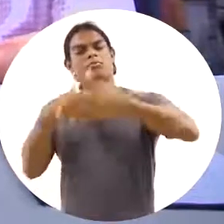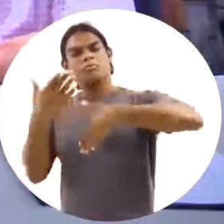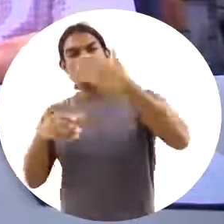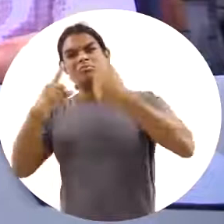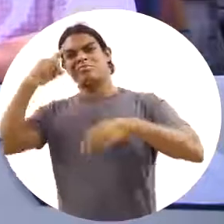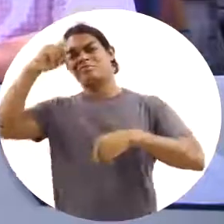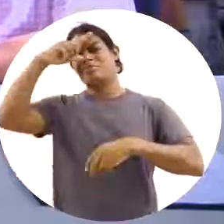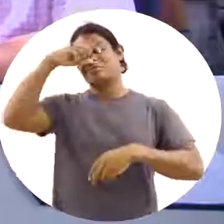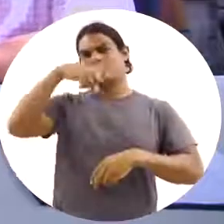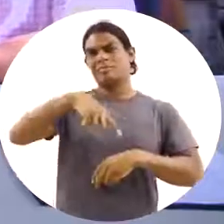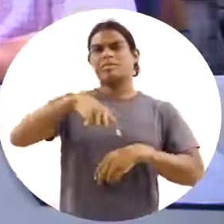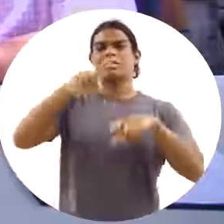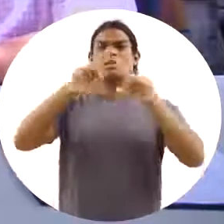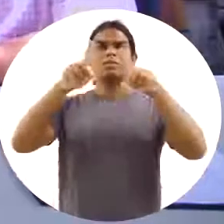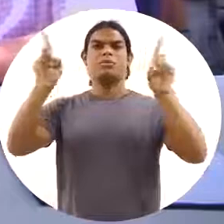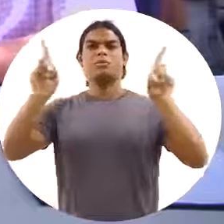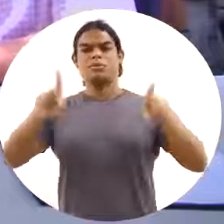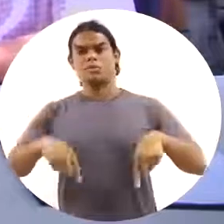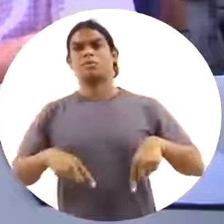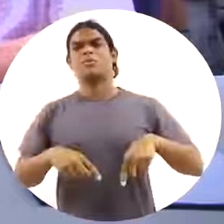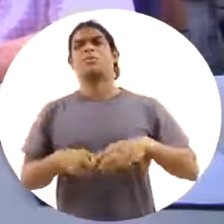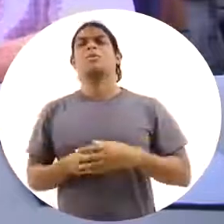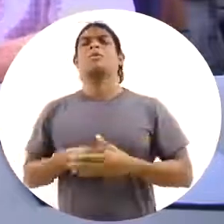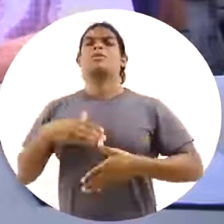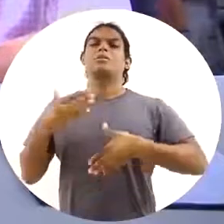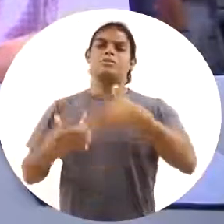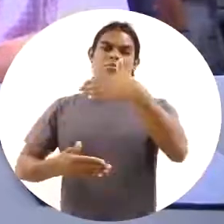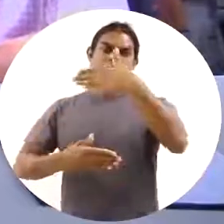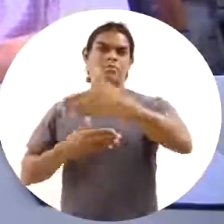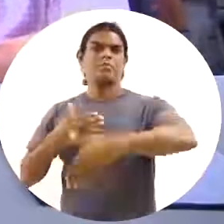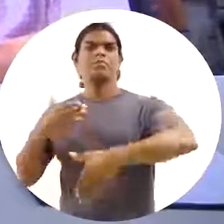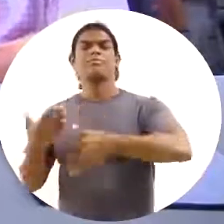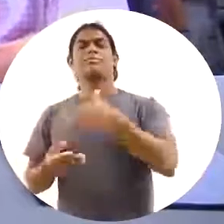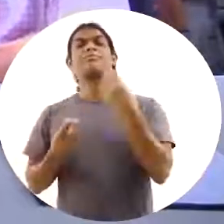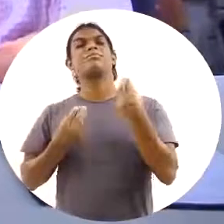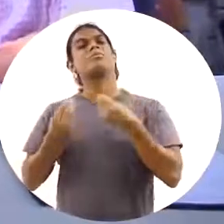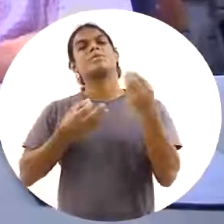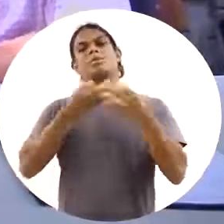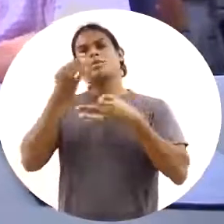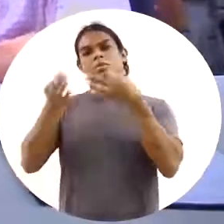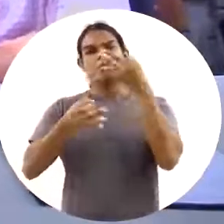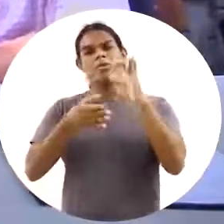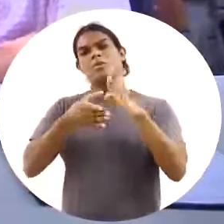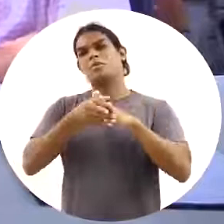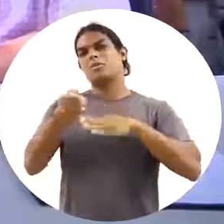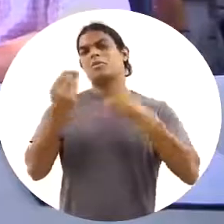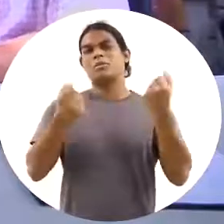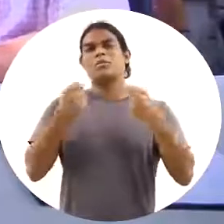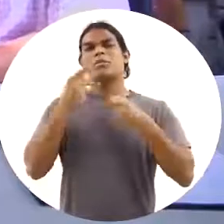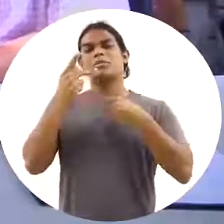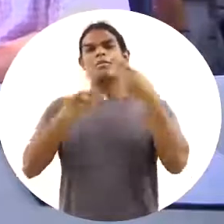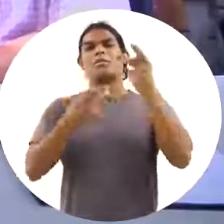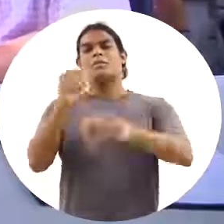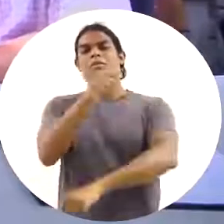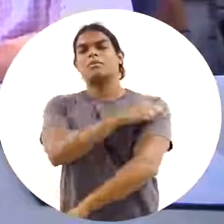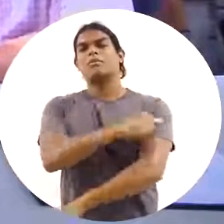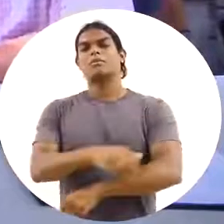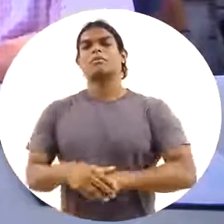dos projetos vão aumentando devido ao que a gente está vivendo, né? Que dicas ou o que é que você pode falar para esse